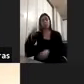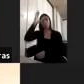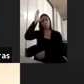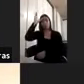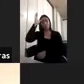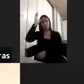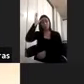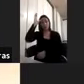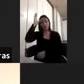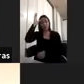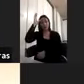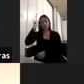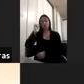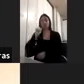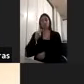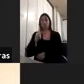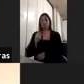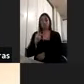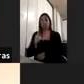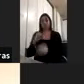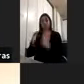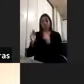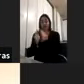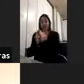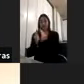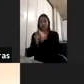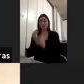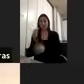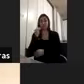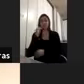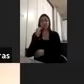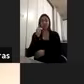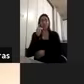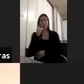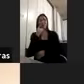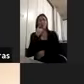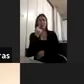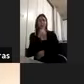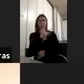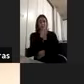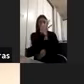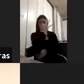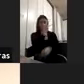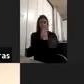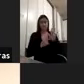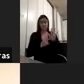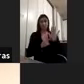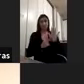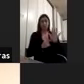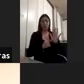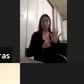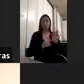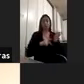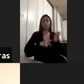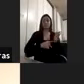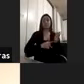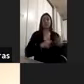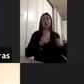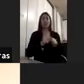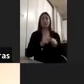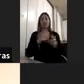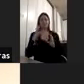tentando desestimular. A empresa foi lá para a França dizer que o sindicato fez a greve antes das demissões.